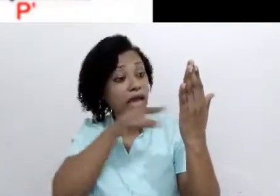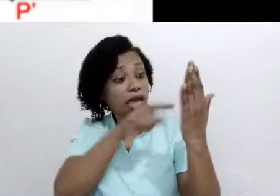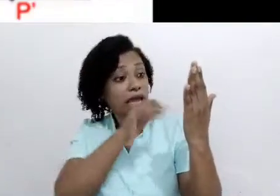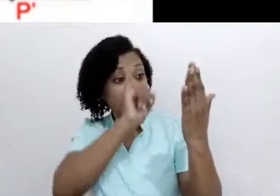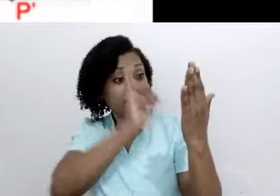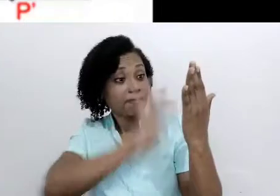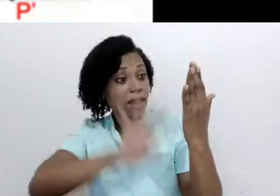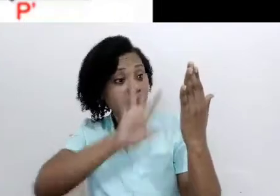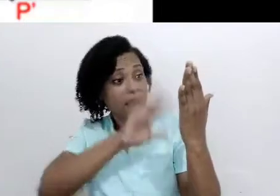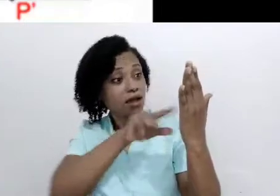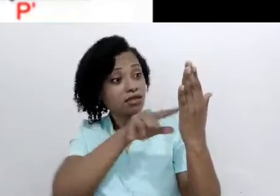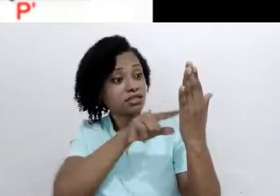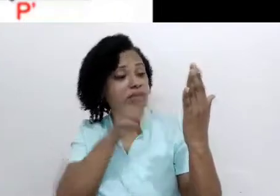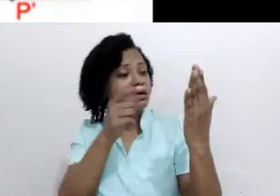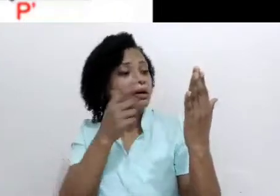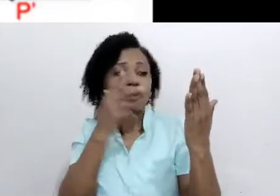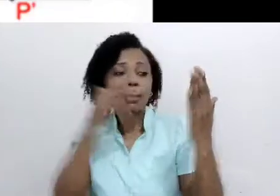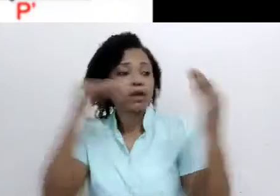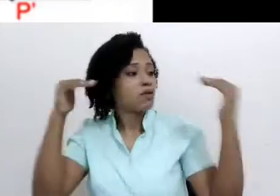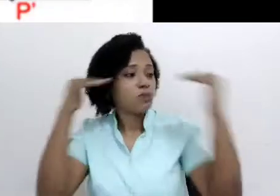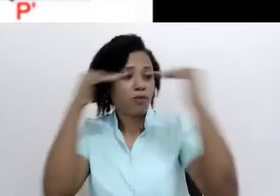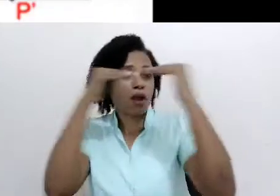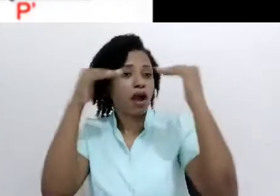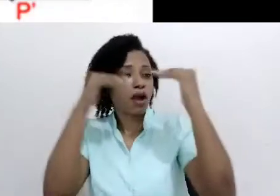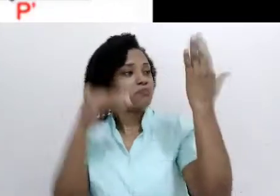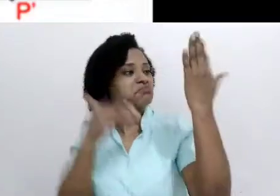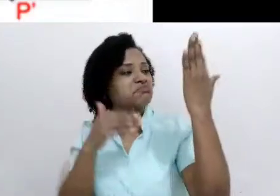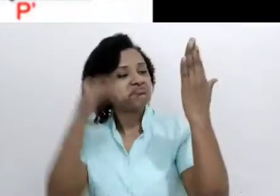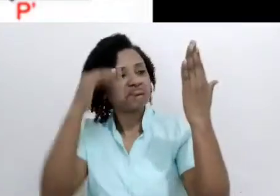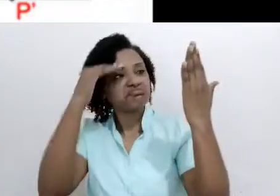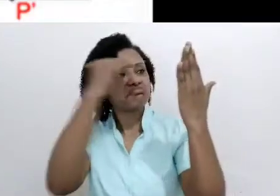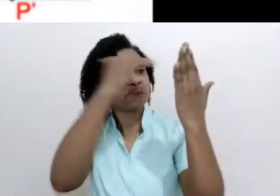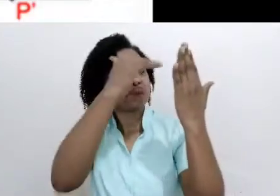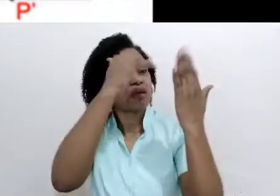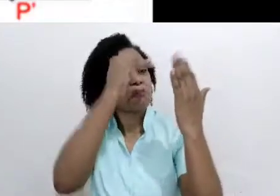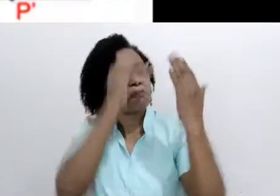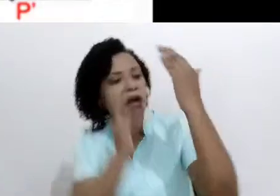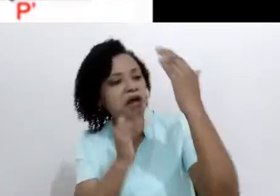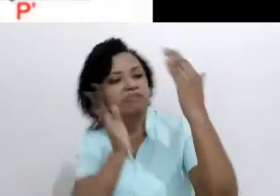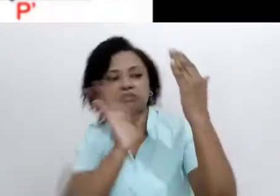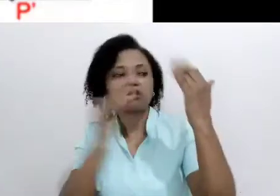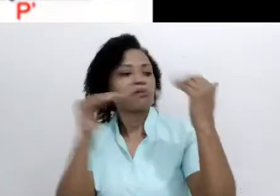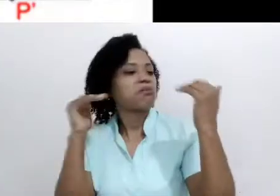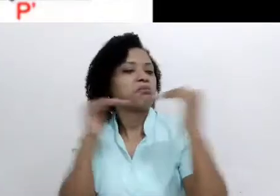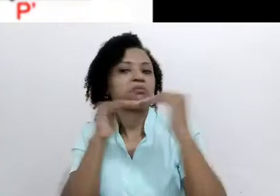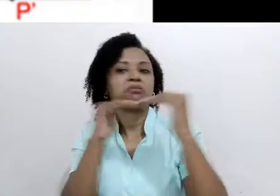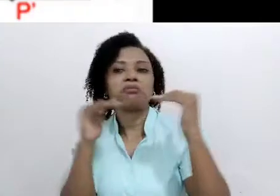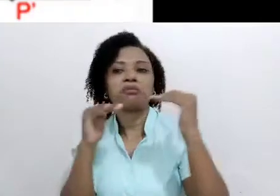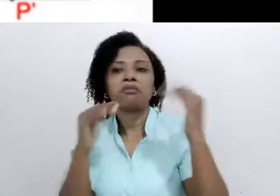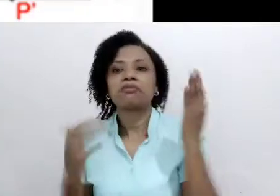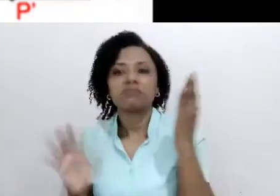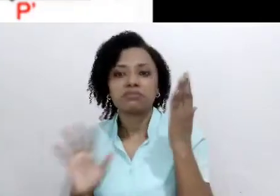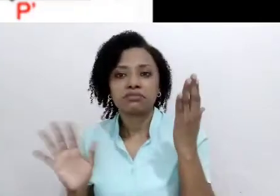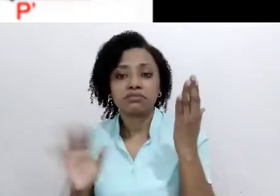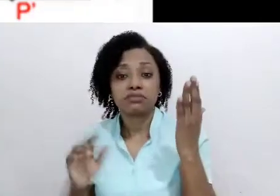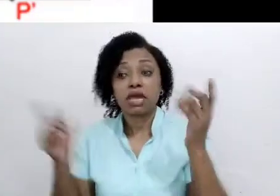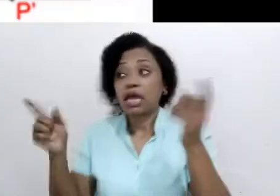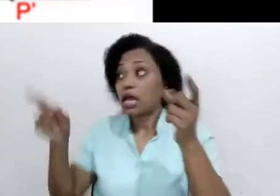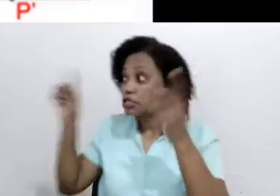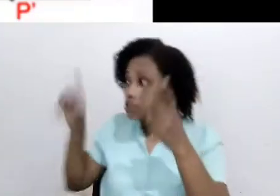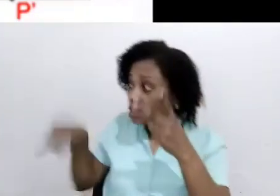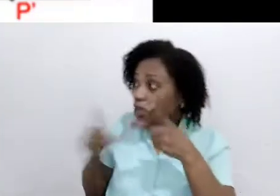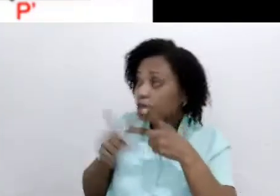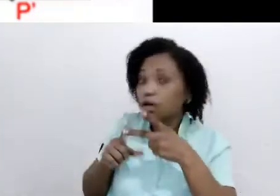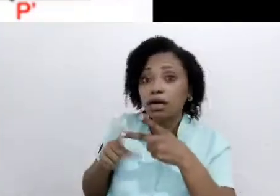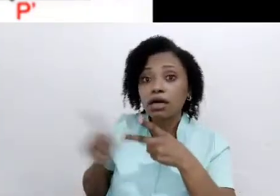melhor, aquela imagem vai estar sempre à mesma altura que a gente. Vai ter as mesmas dimensões, o mesmo tamanho. E